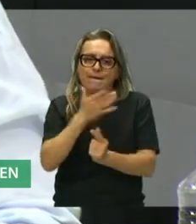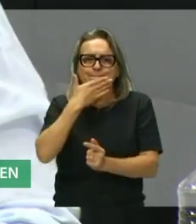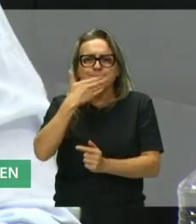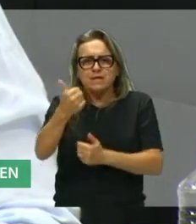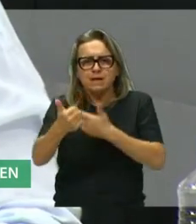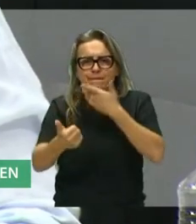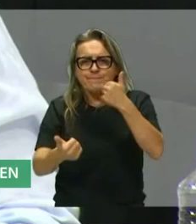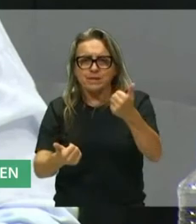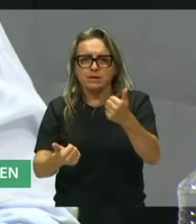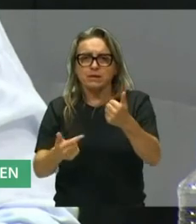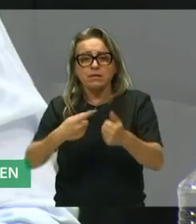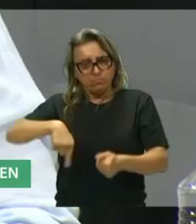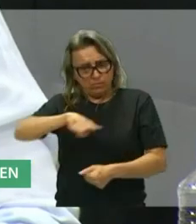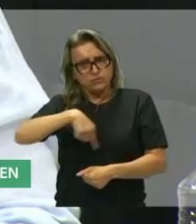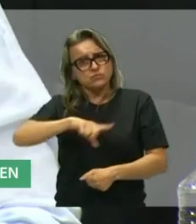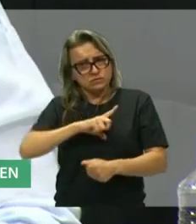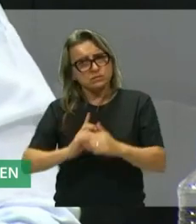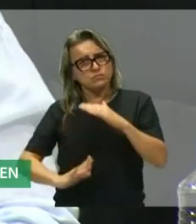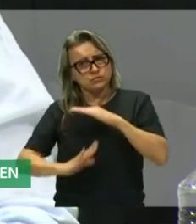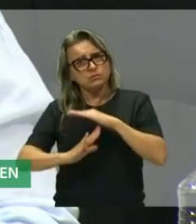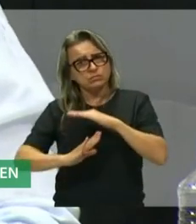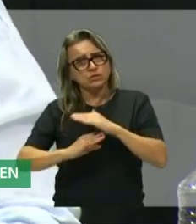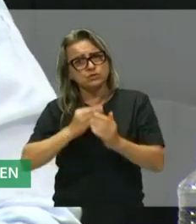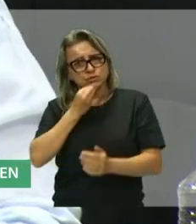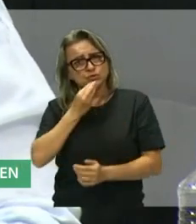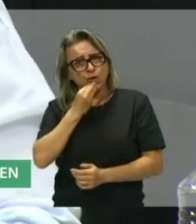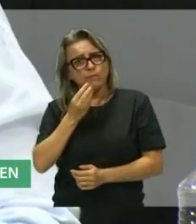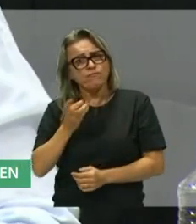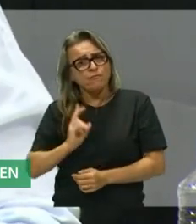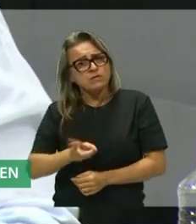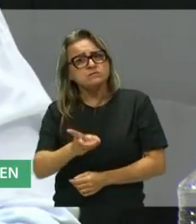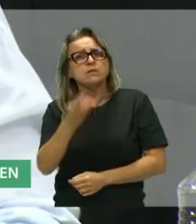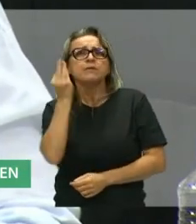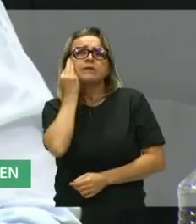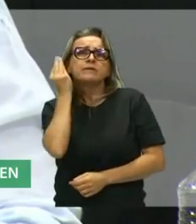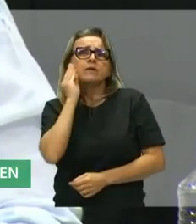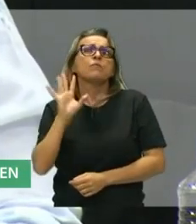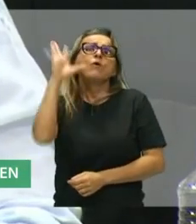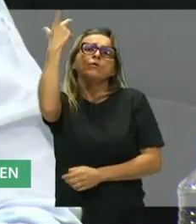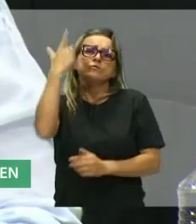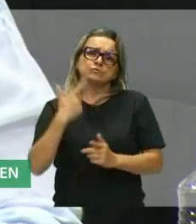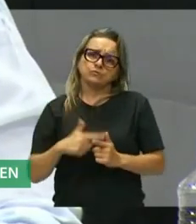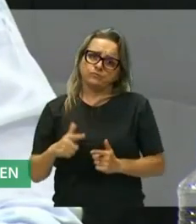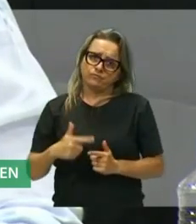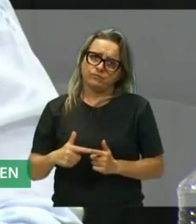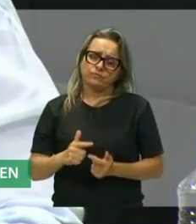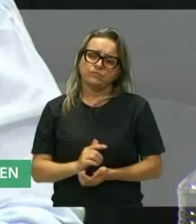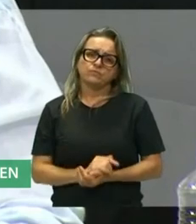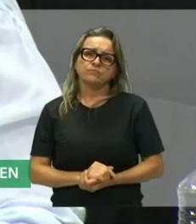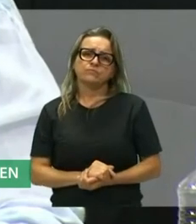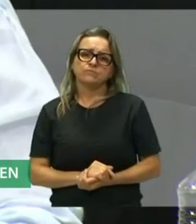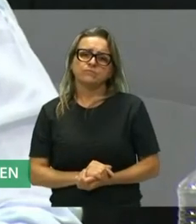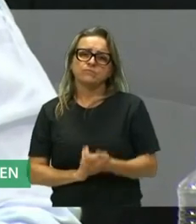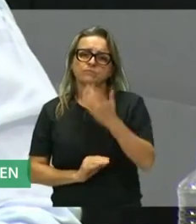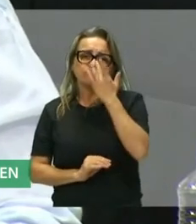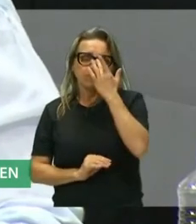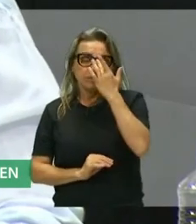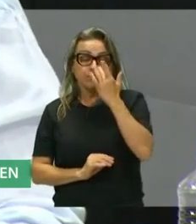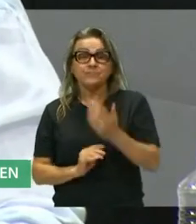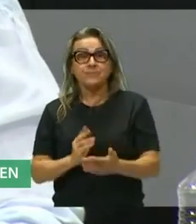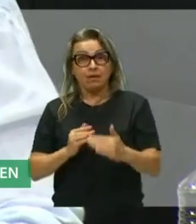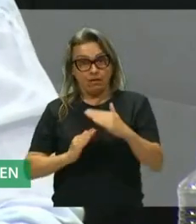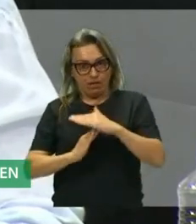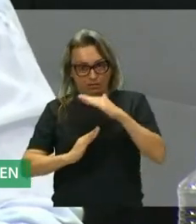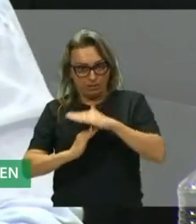isso. Nós temos nossas limitações. Mas buscamos resolver os nossos problemas. Né? E, como eu falei, as limitações nossas